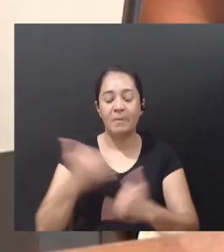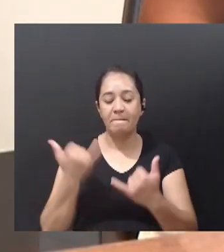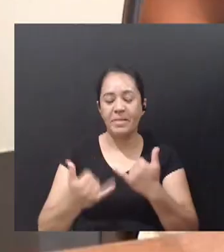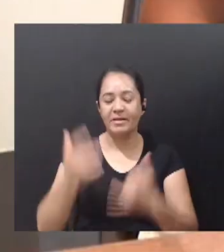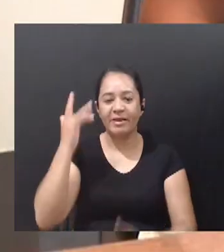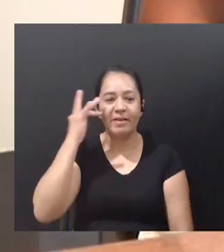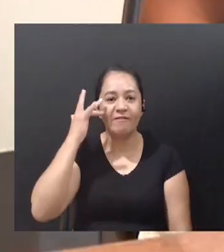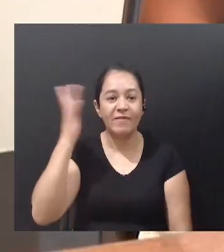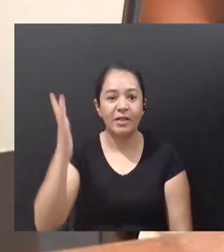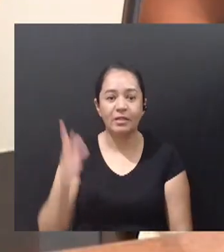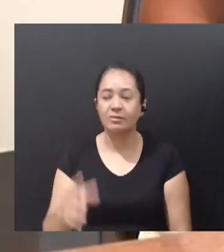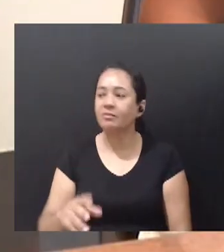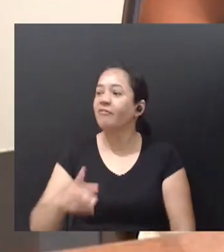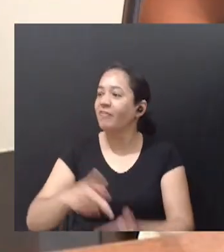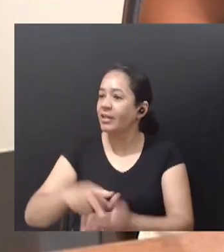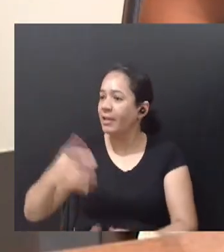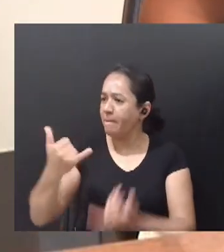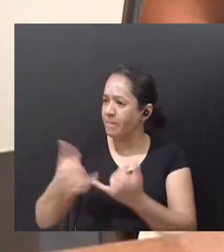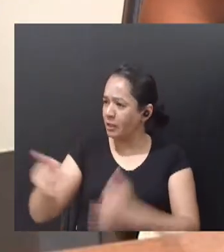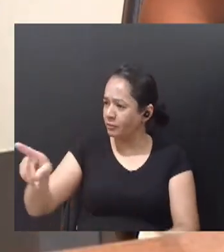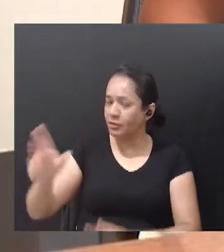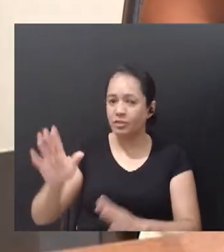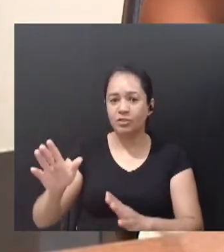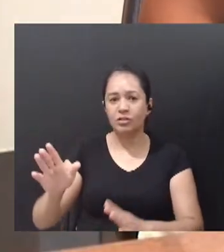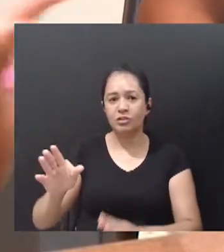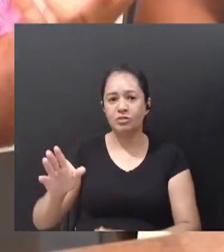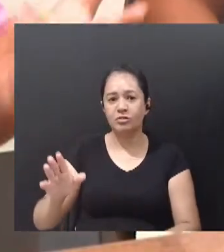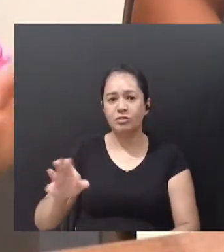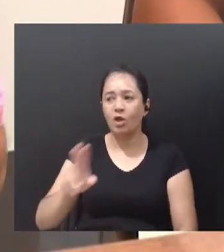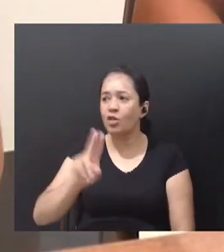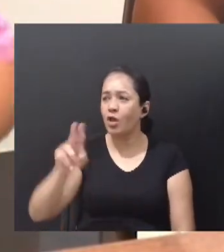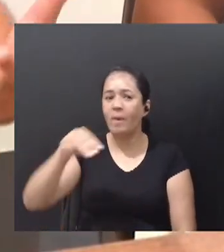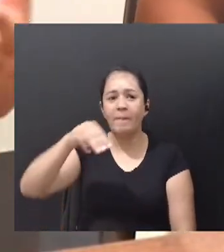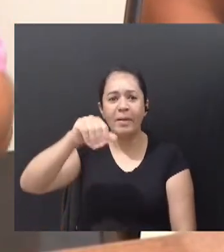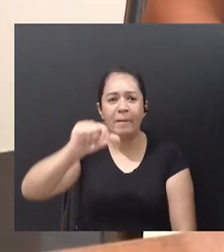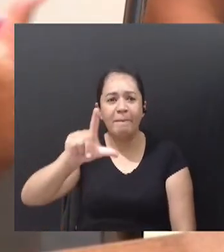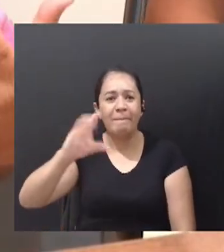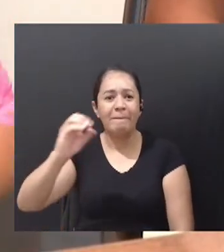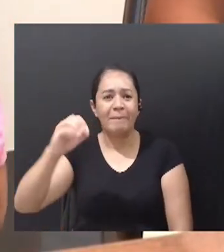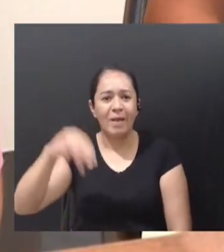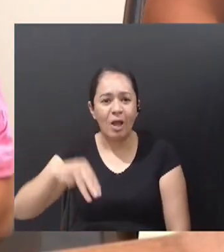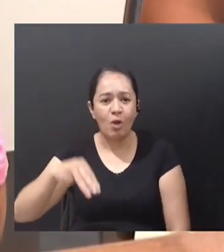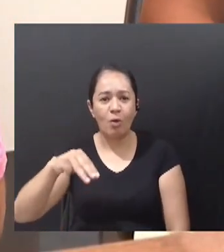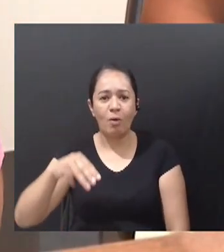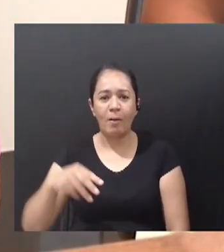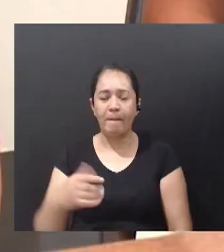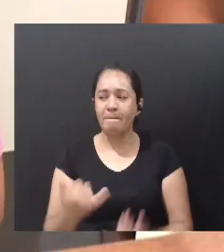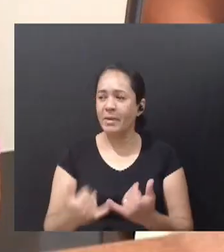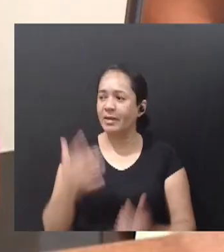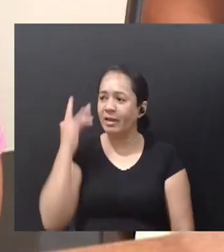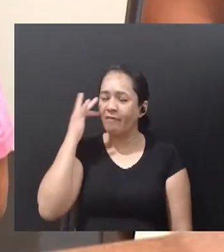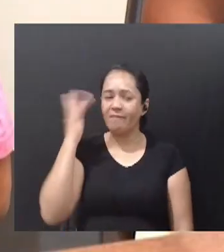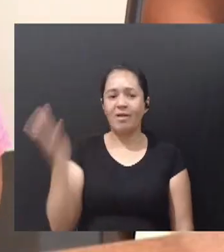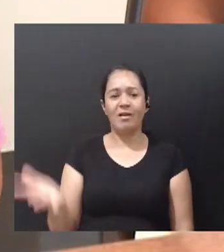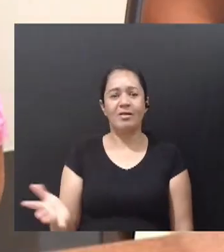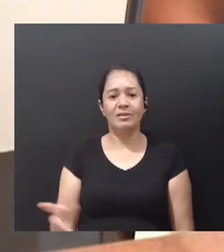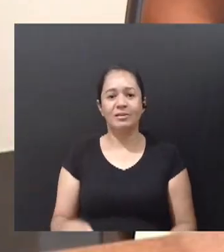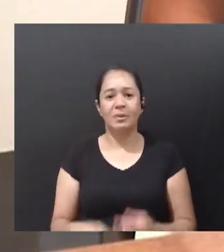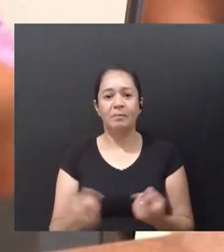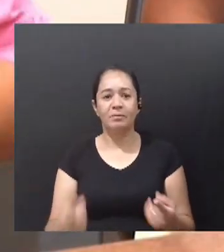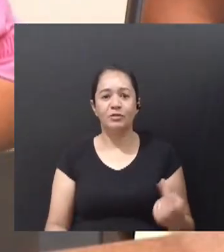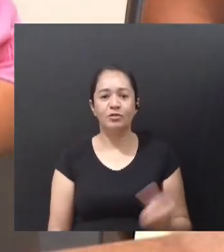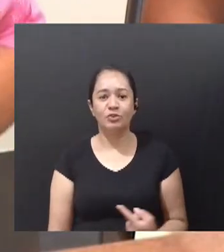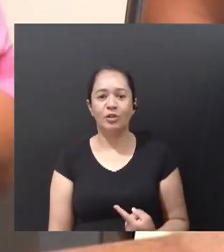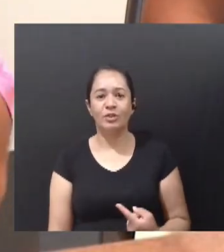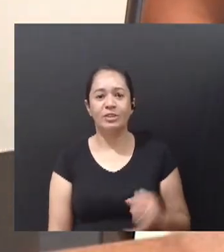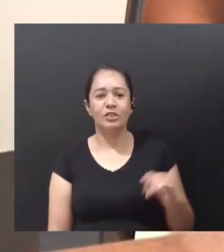já veio, né? Olha o seu nome, Malcolm, mano, tá ligado? Você faz parecer que é fácil. Né, mano? Nós era chamado de João, aí nós queríamos pôr